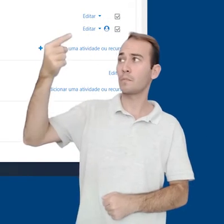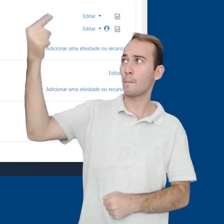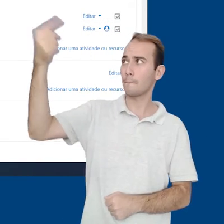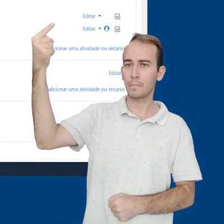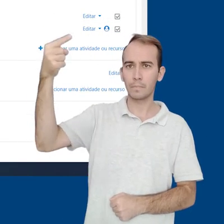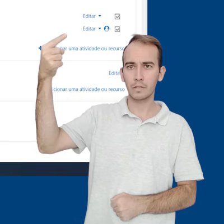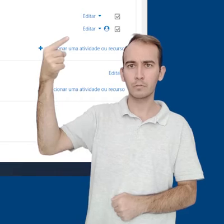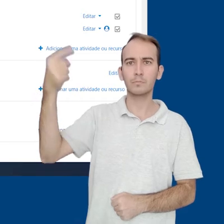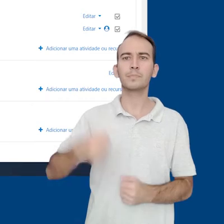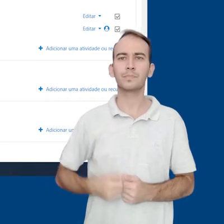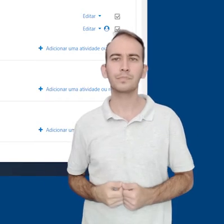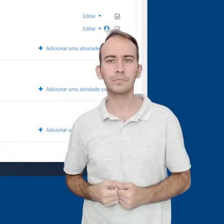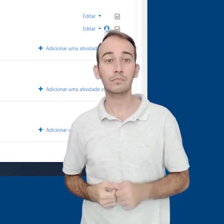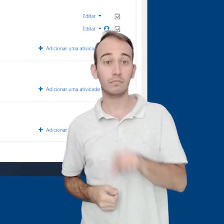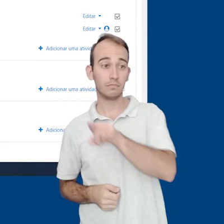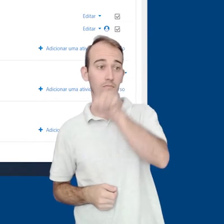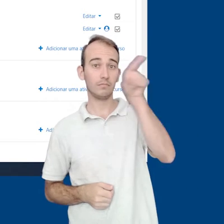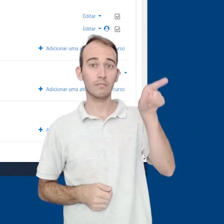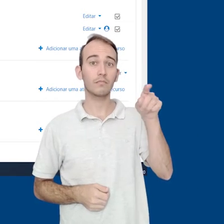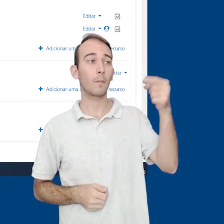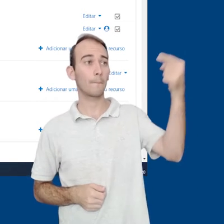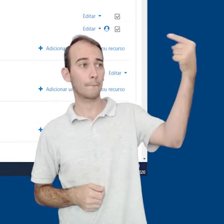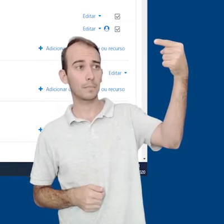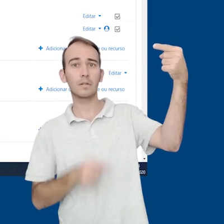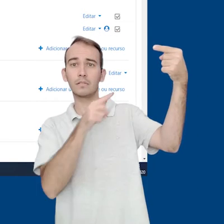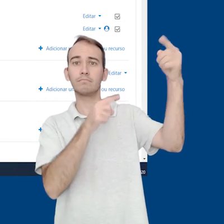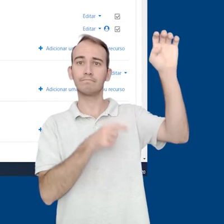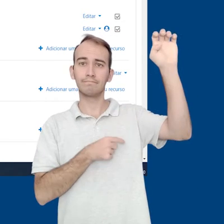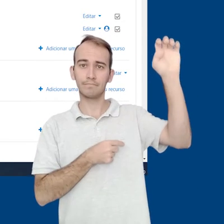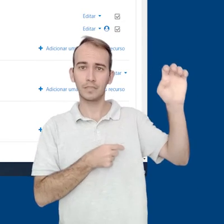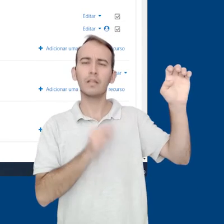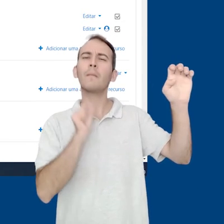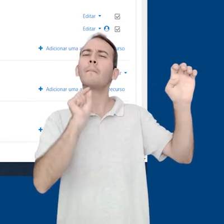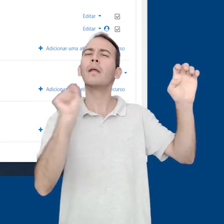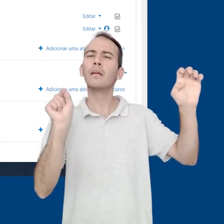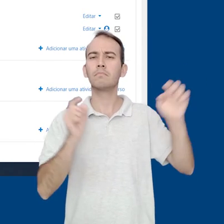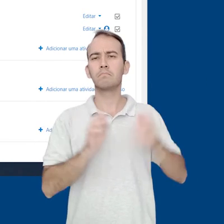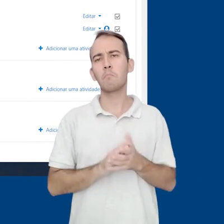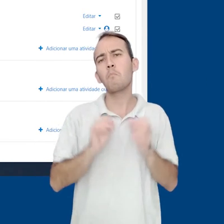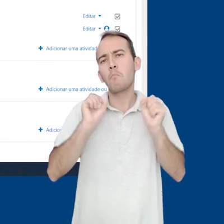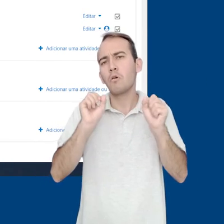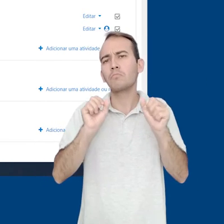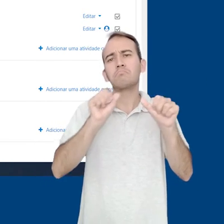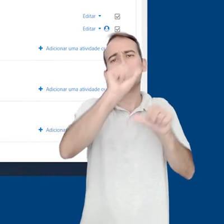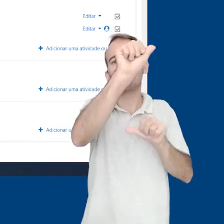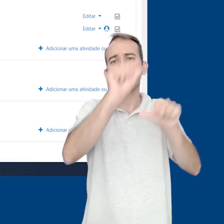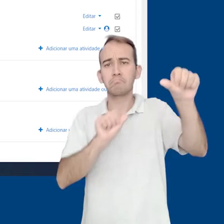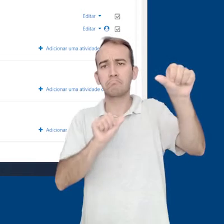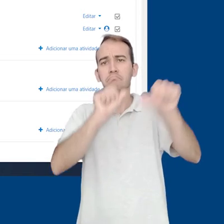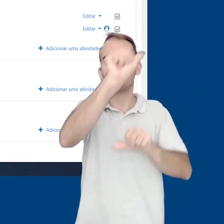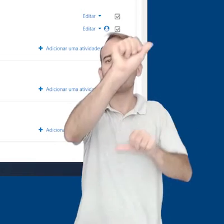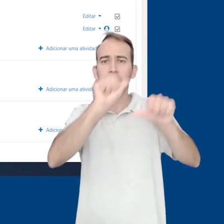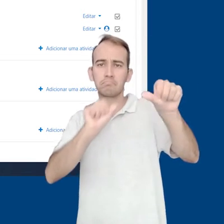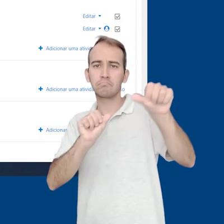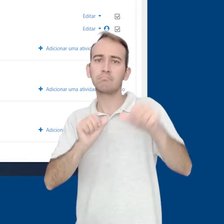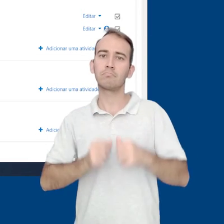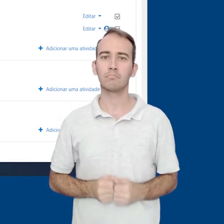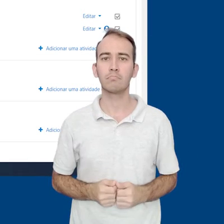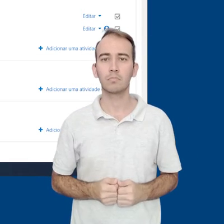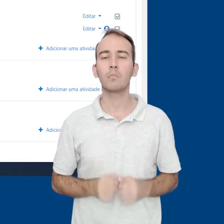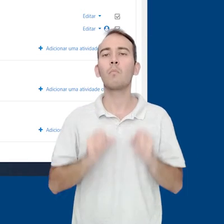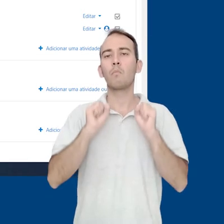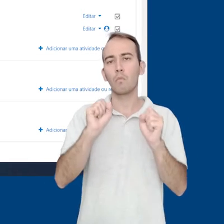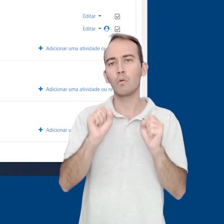à esquerda do recurso, é um botão que serve para mover este recurso.